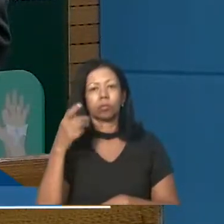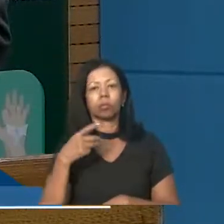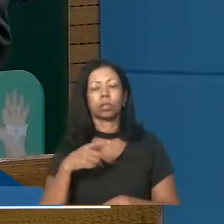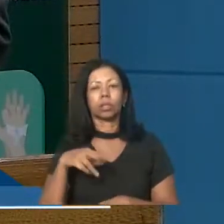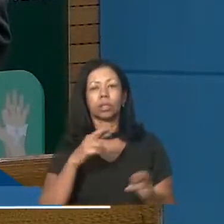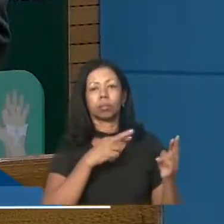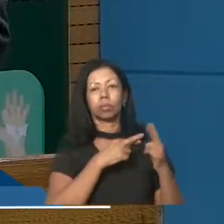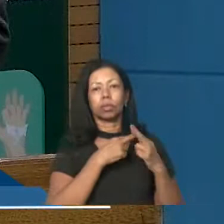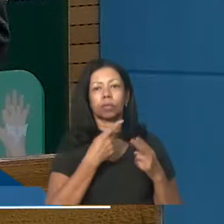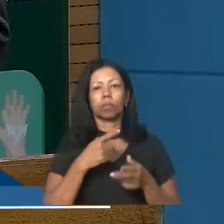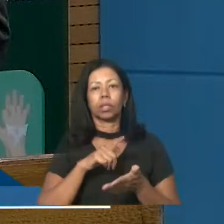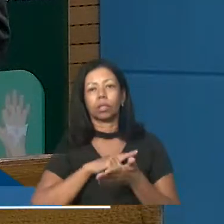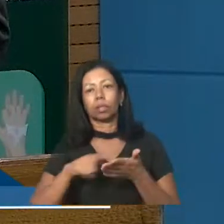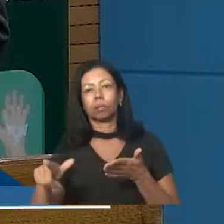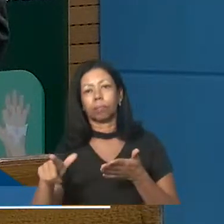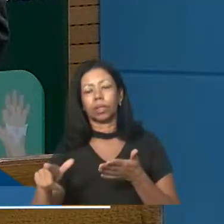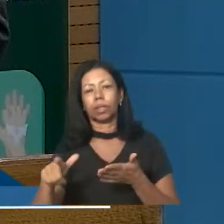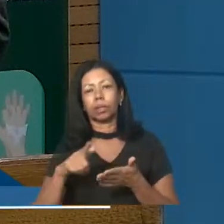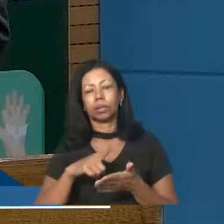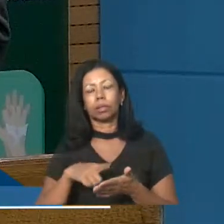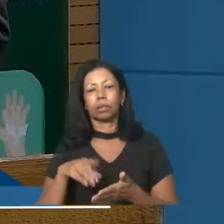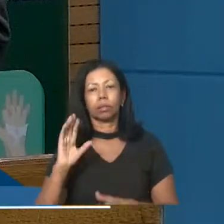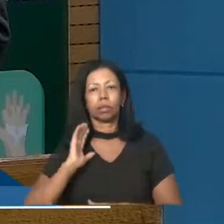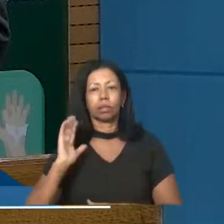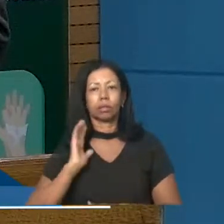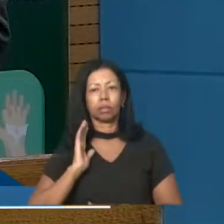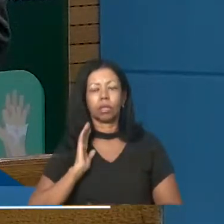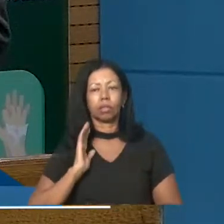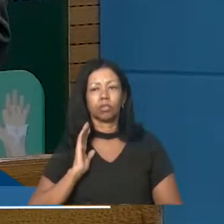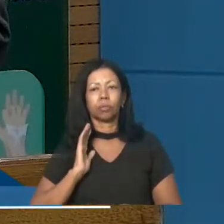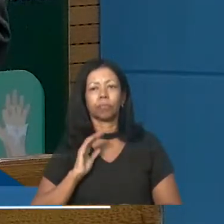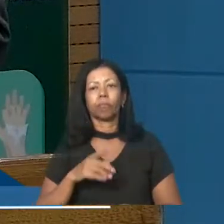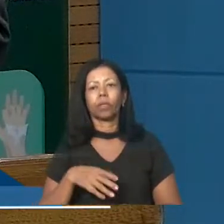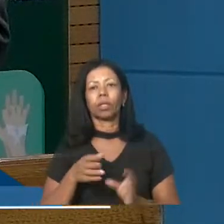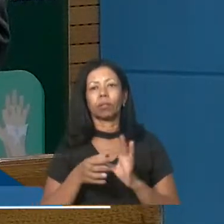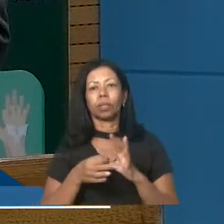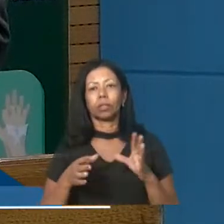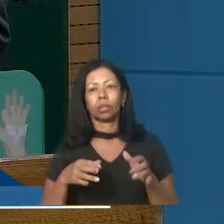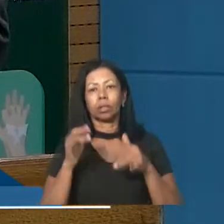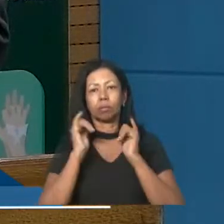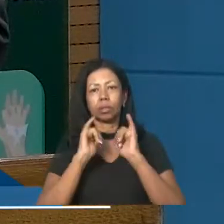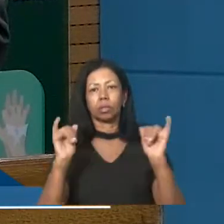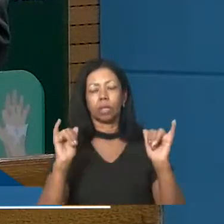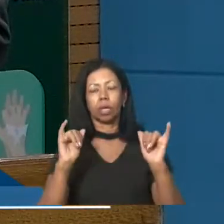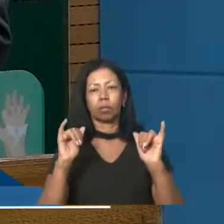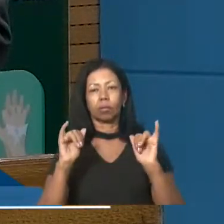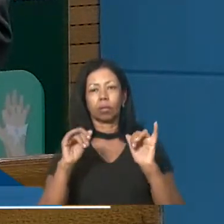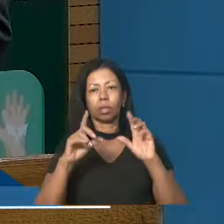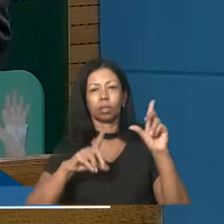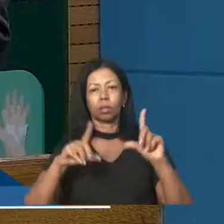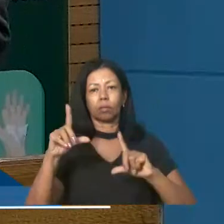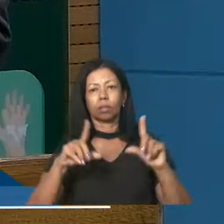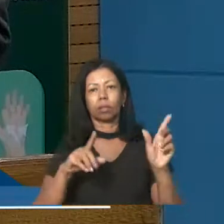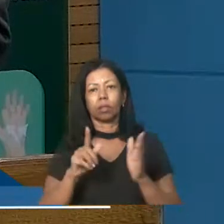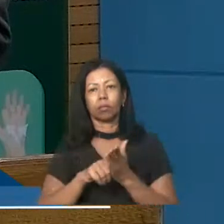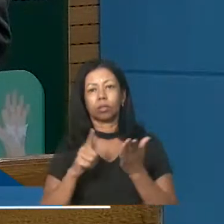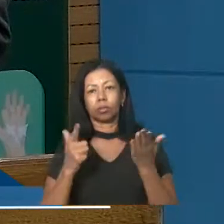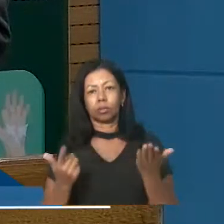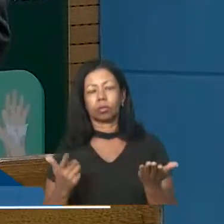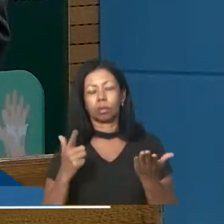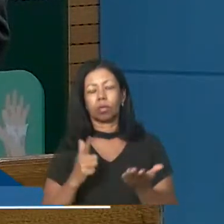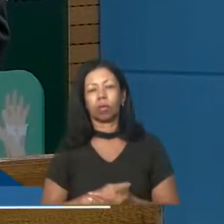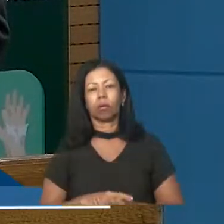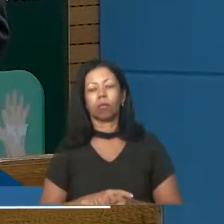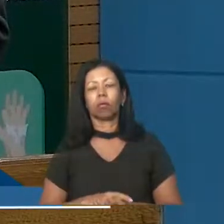limpeza urbana da nossa cidade. Requeiro ainda que do liberado seja dado ciência em imprensa falada e escrita. Sala Dona Helena Melete